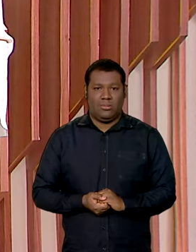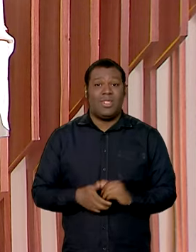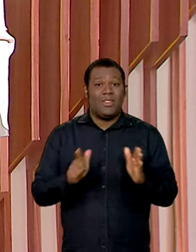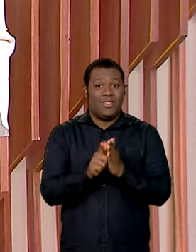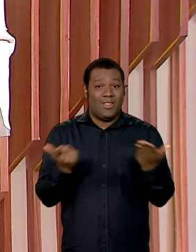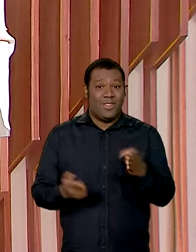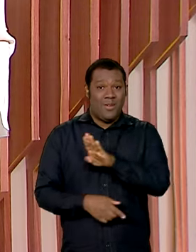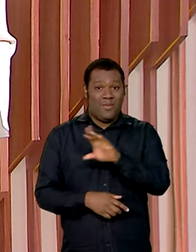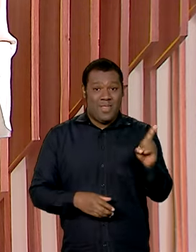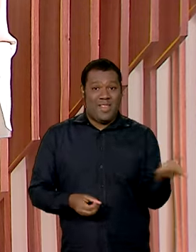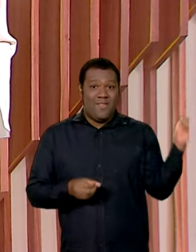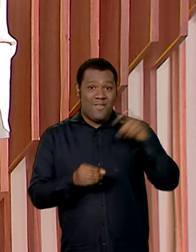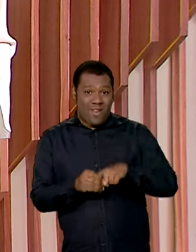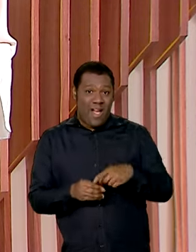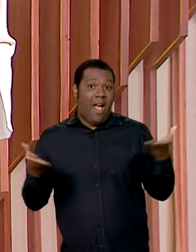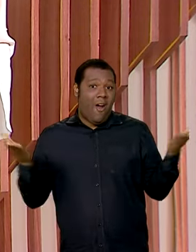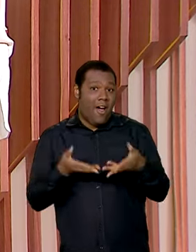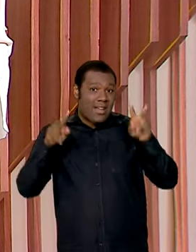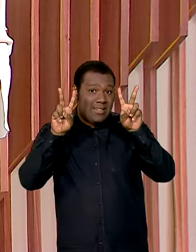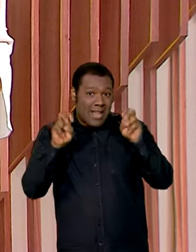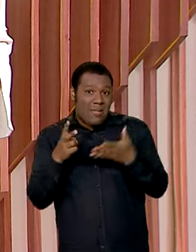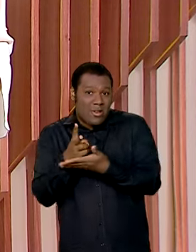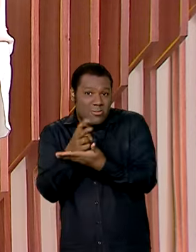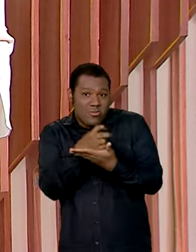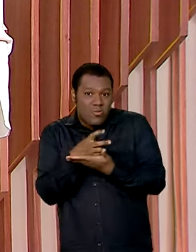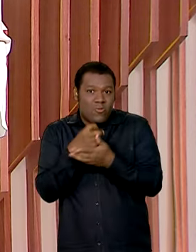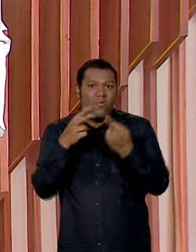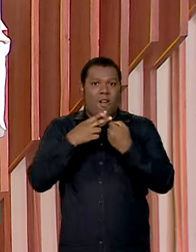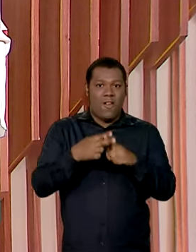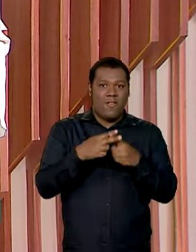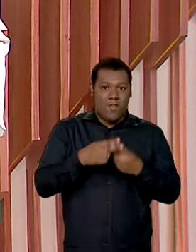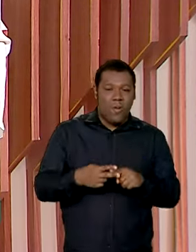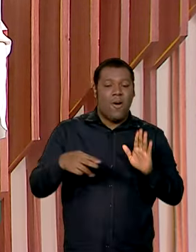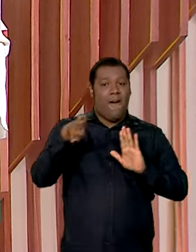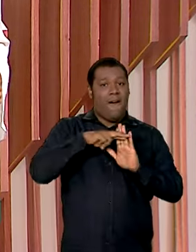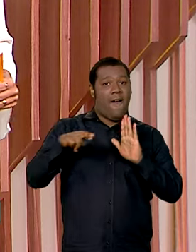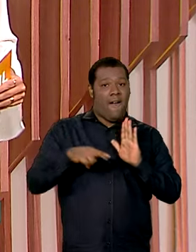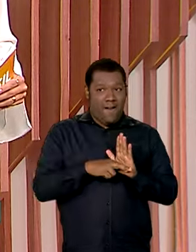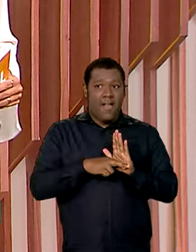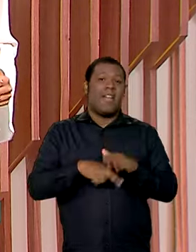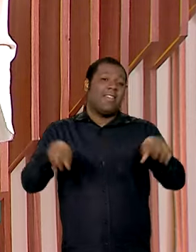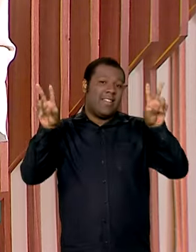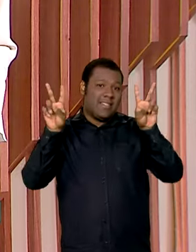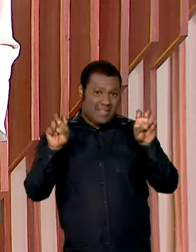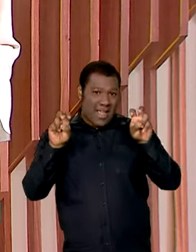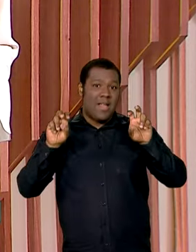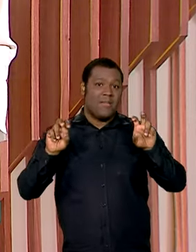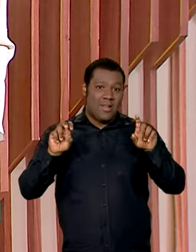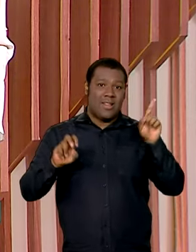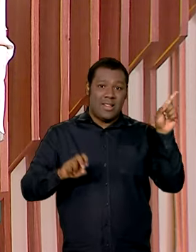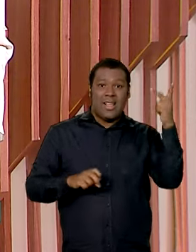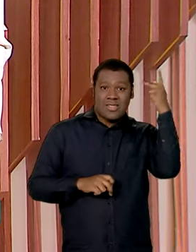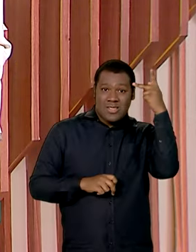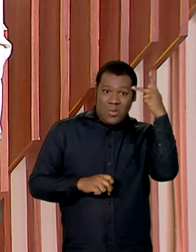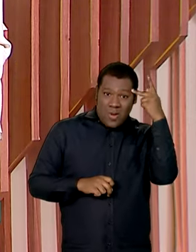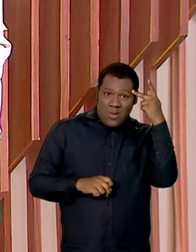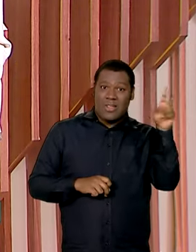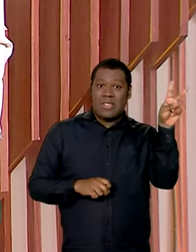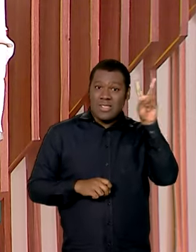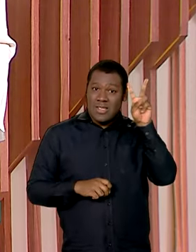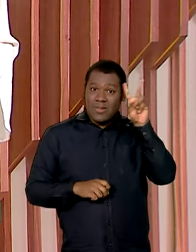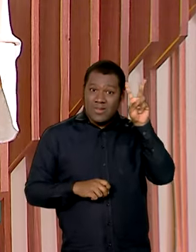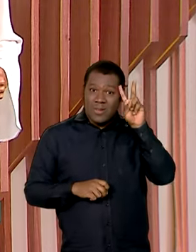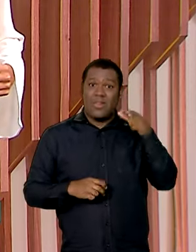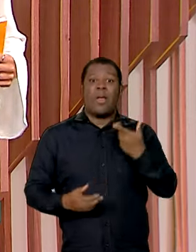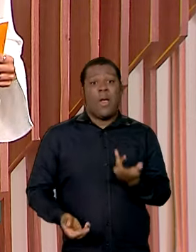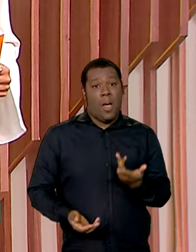Estamos de volta e o assunto agora é reforma tributária. A regulamentação foi tema de um evento em São Paulo nesta segunda-feira.